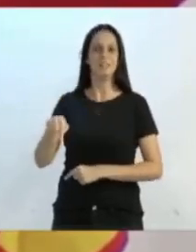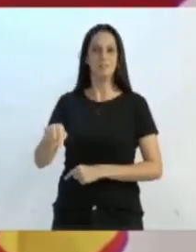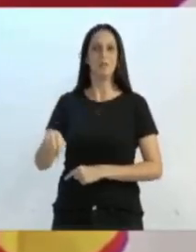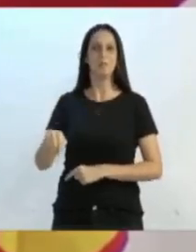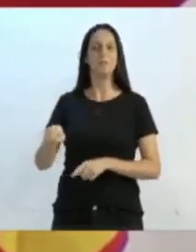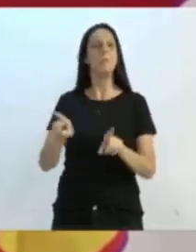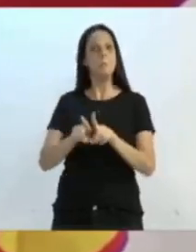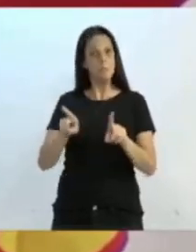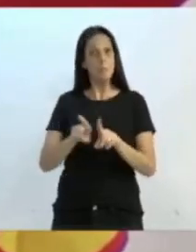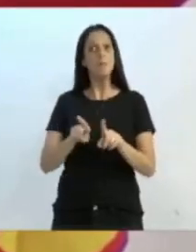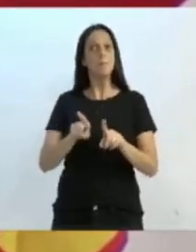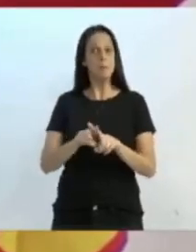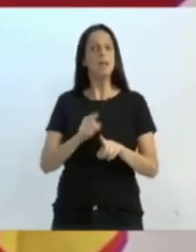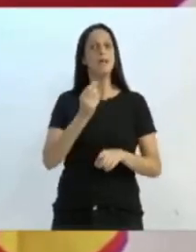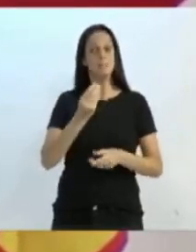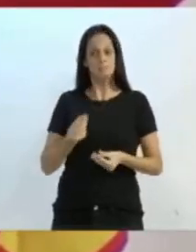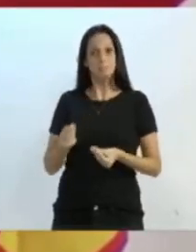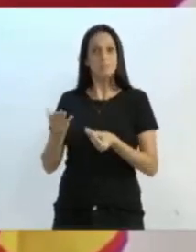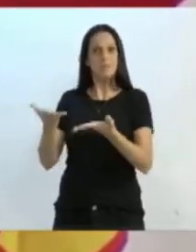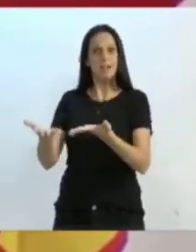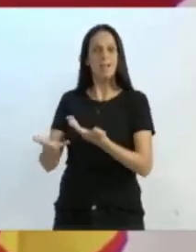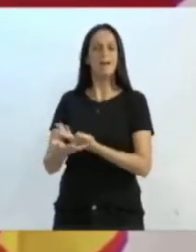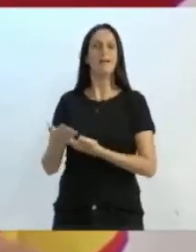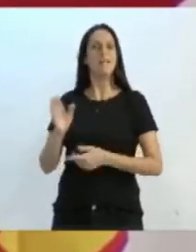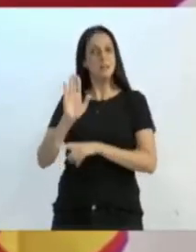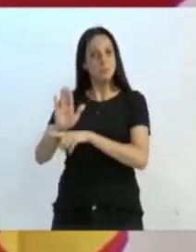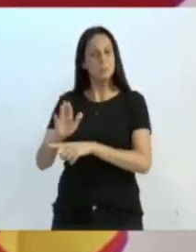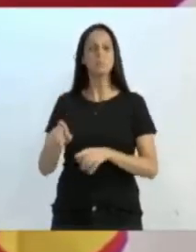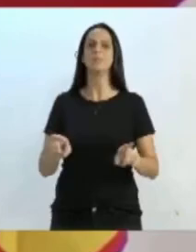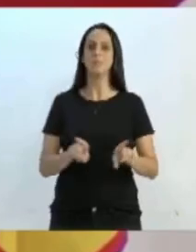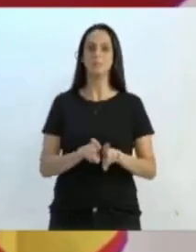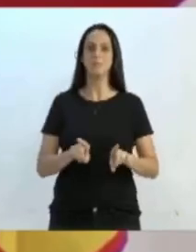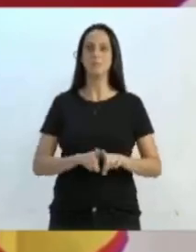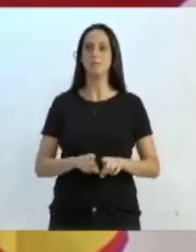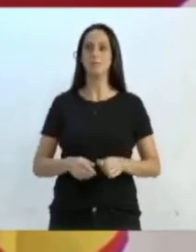fazem também as suas doações. Eu vou conceder uma parte.